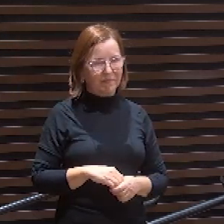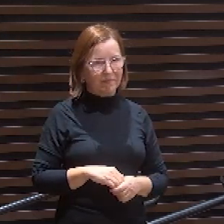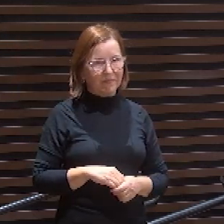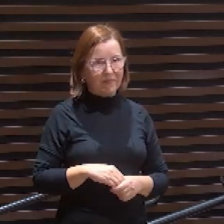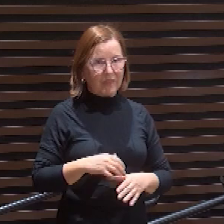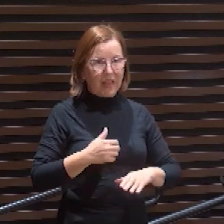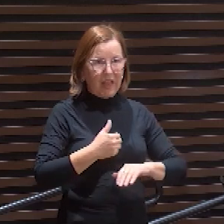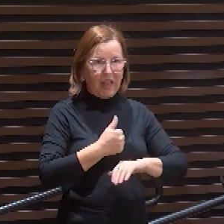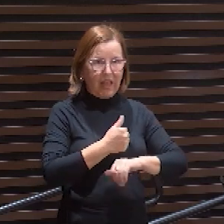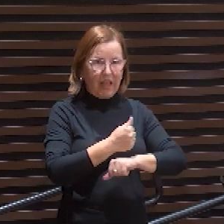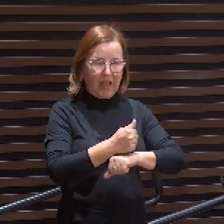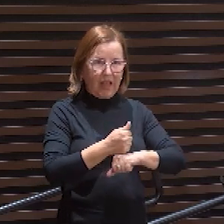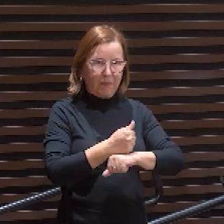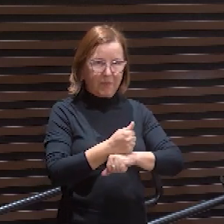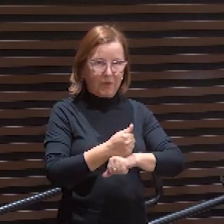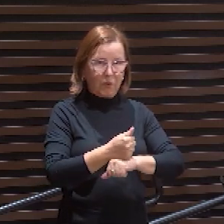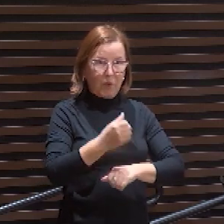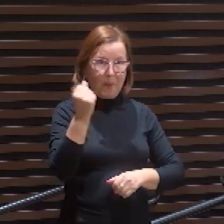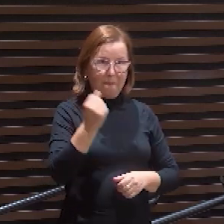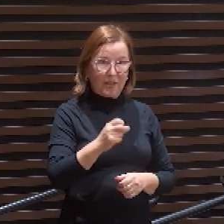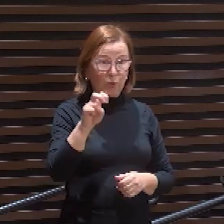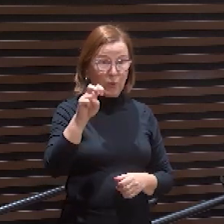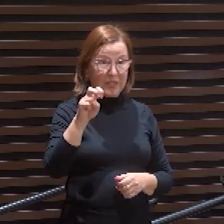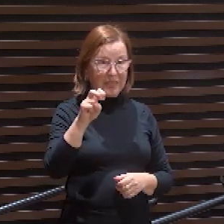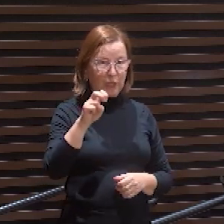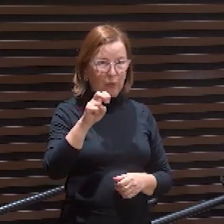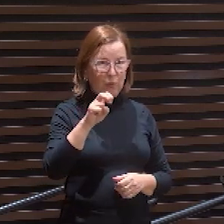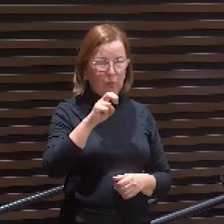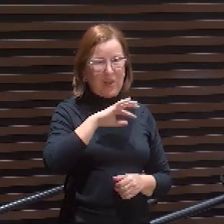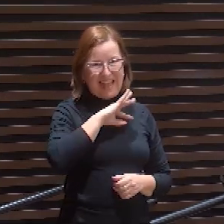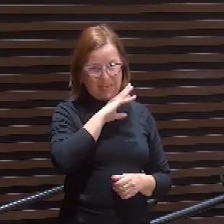Abraão matou 5 animais